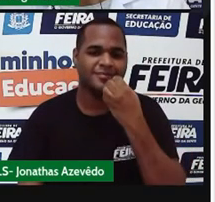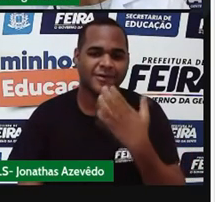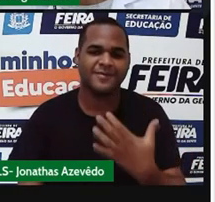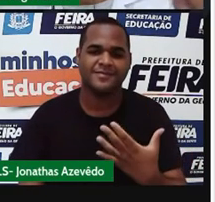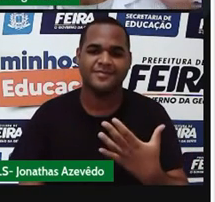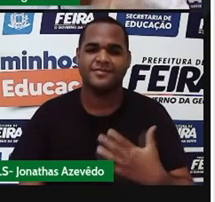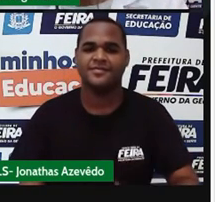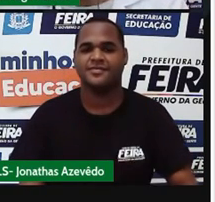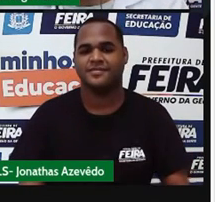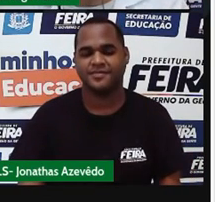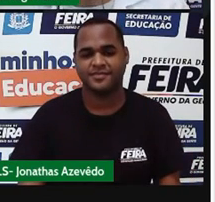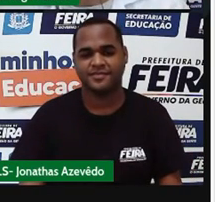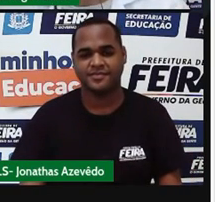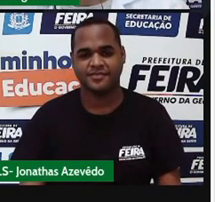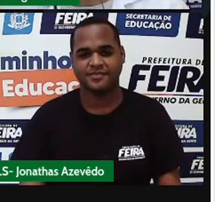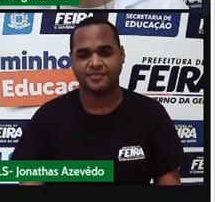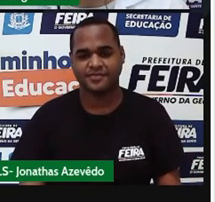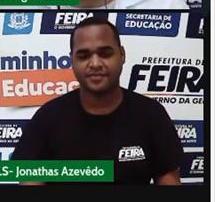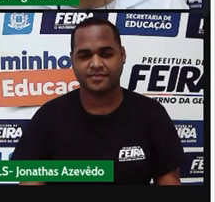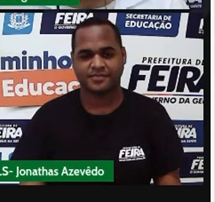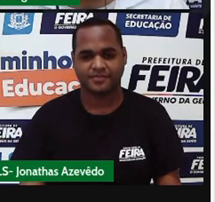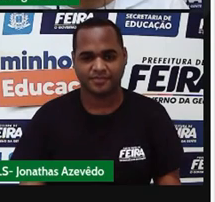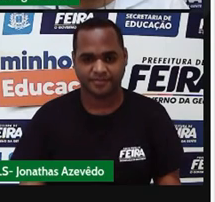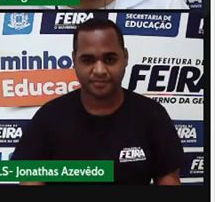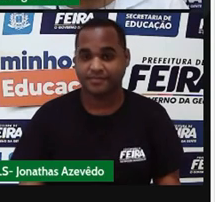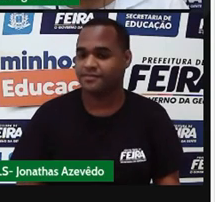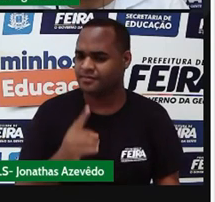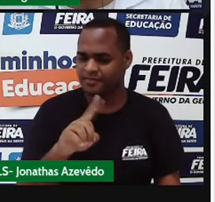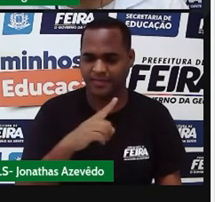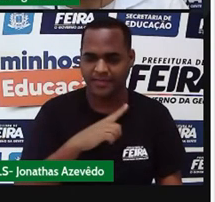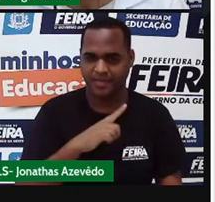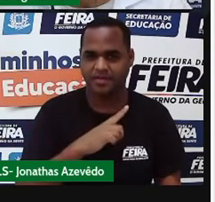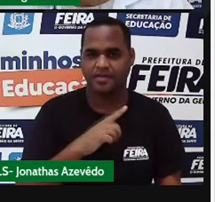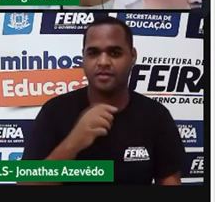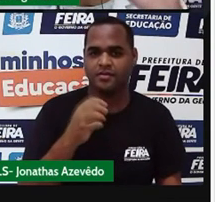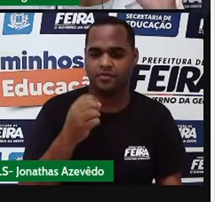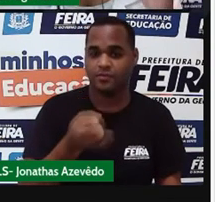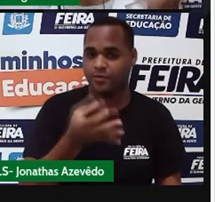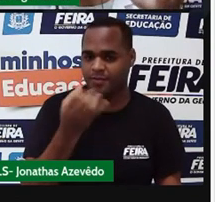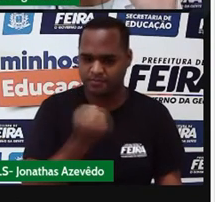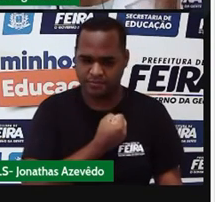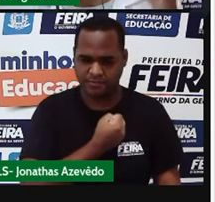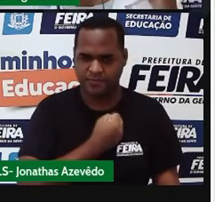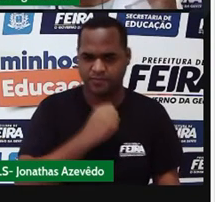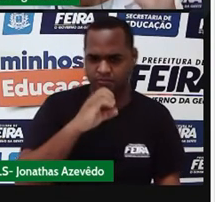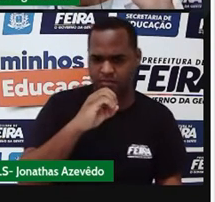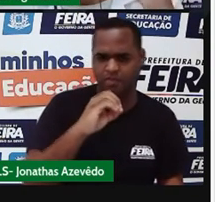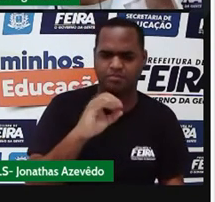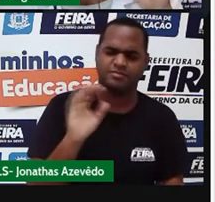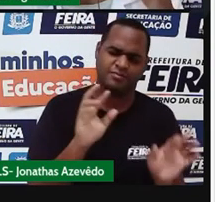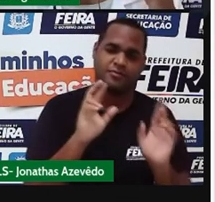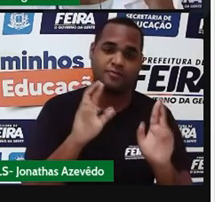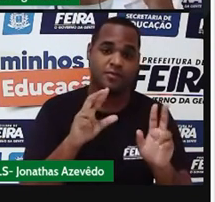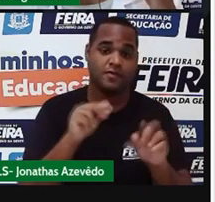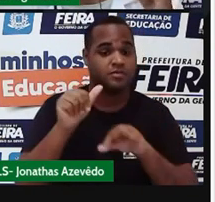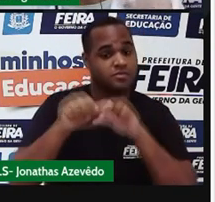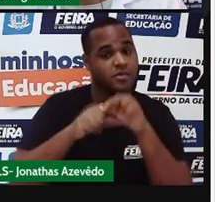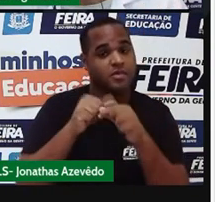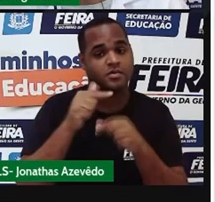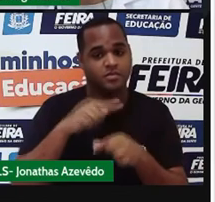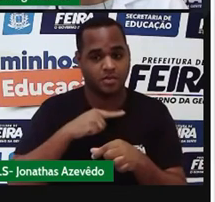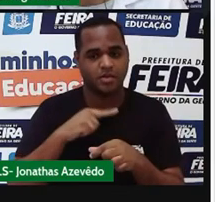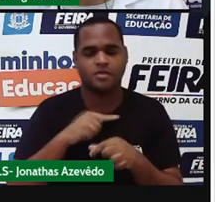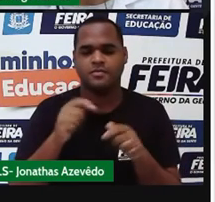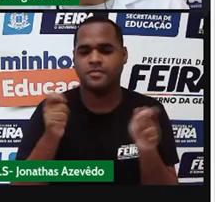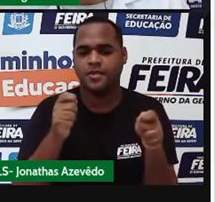dele é a segunda dizima na frente não é zero olha só muda o processo Então como não